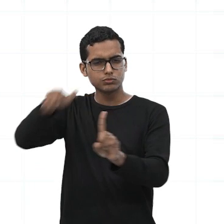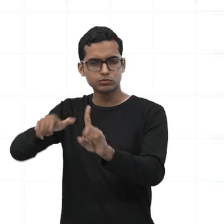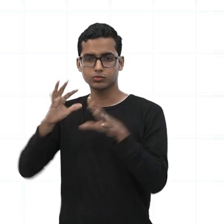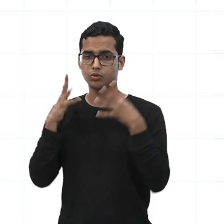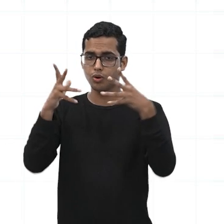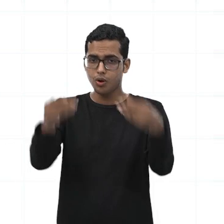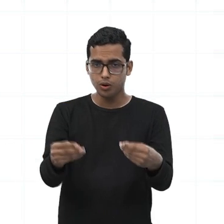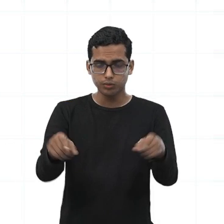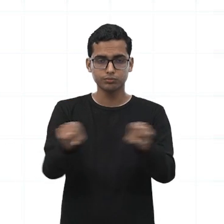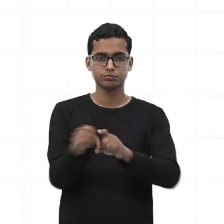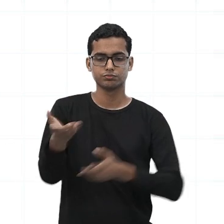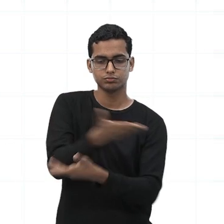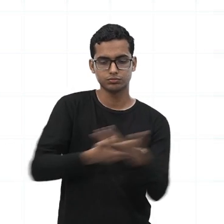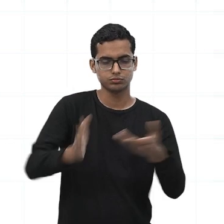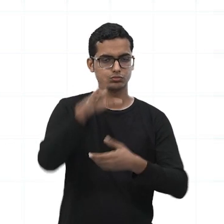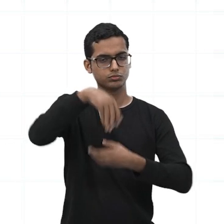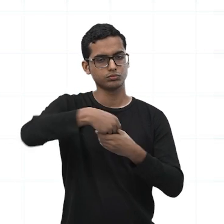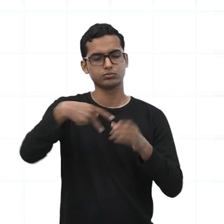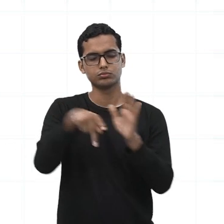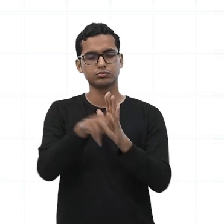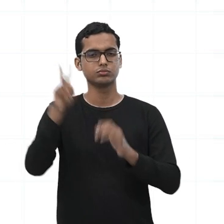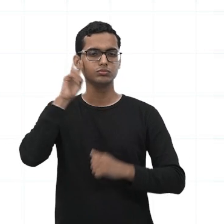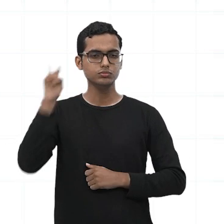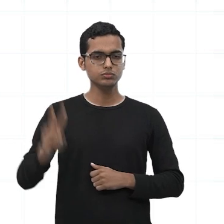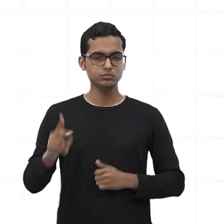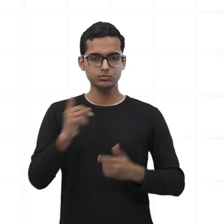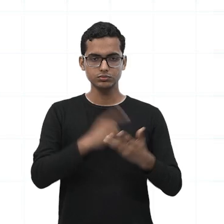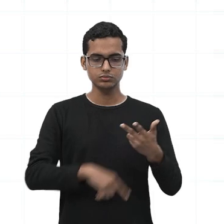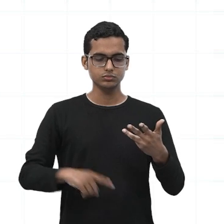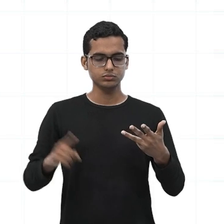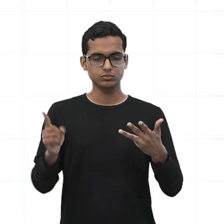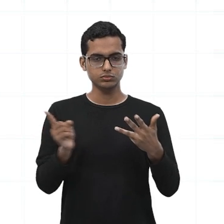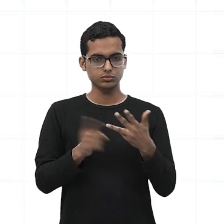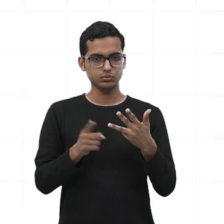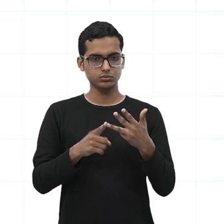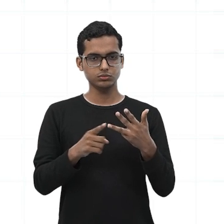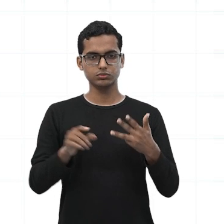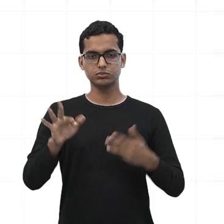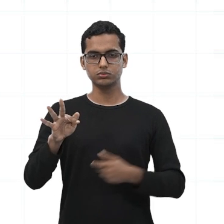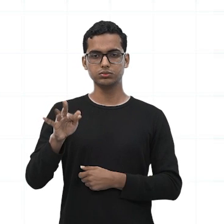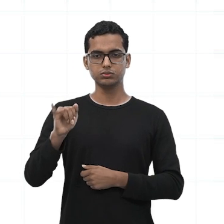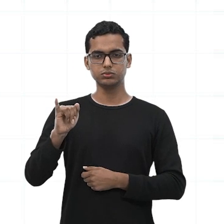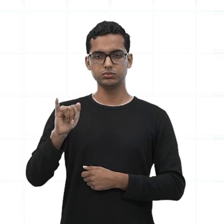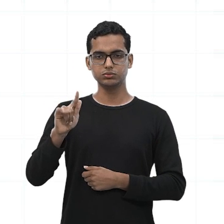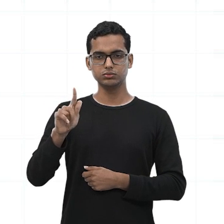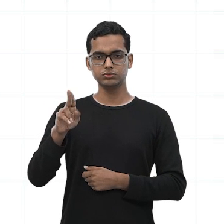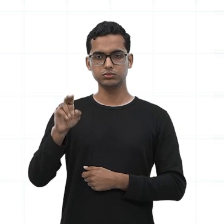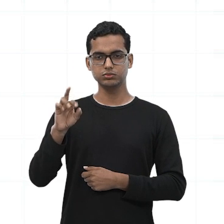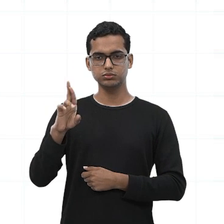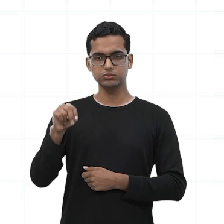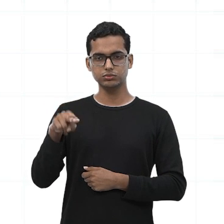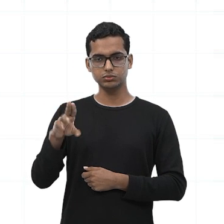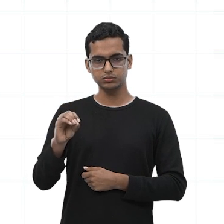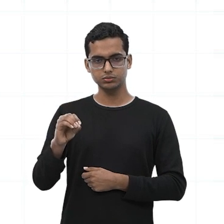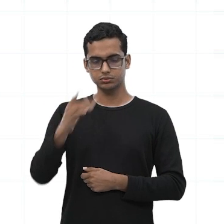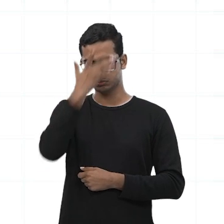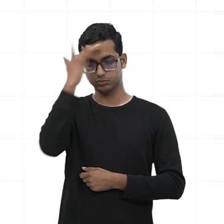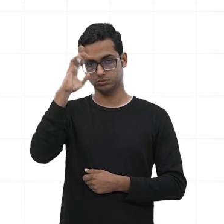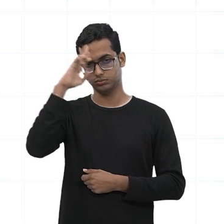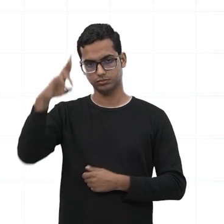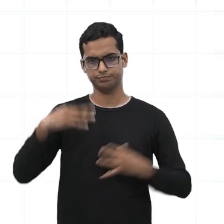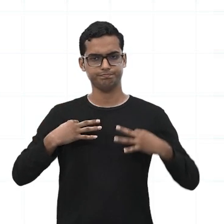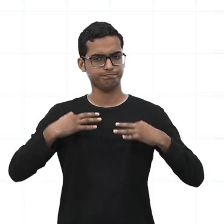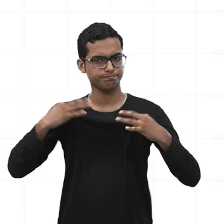que são envolvidos na história. Depois vem o figurino. Então, o figurinista é o responsável para o